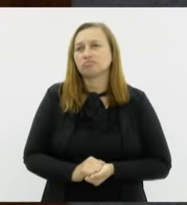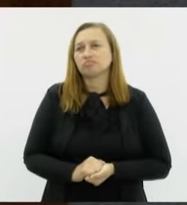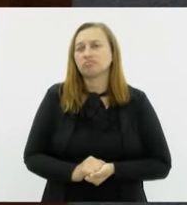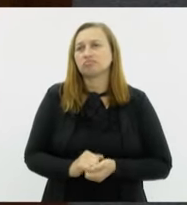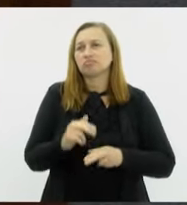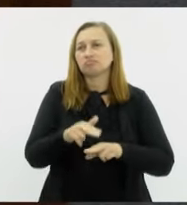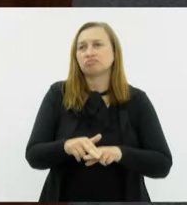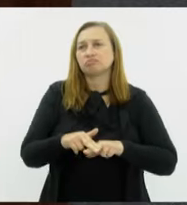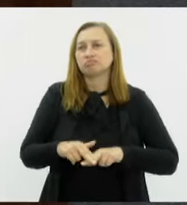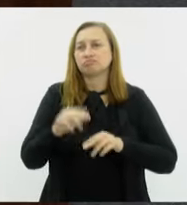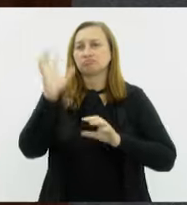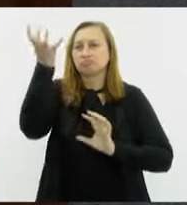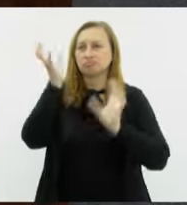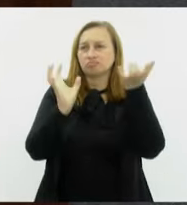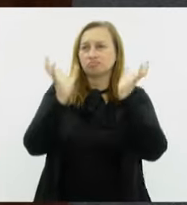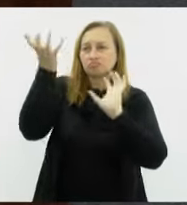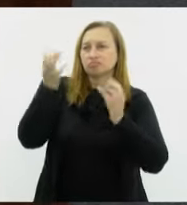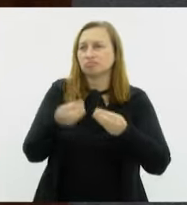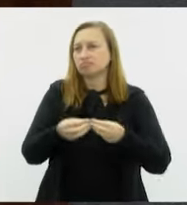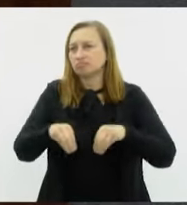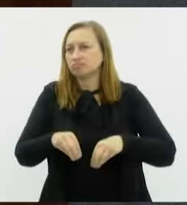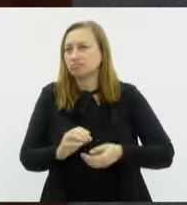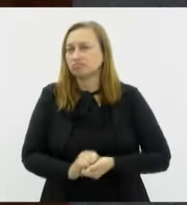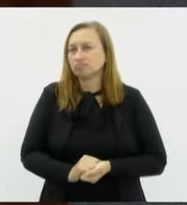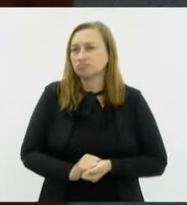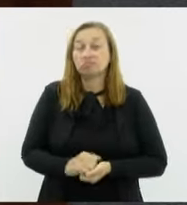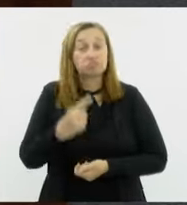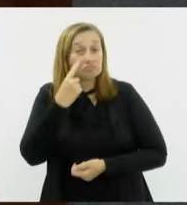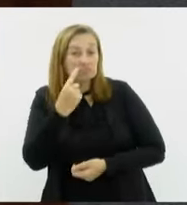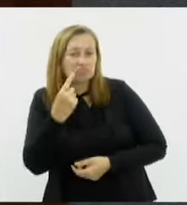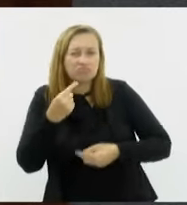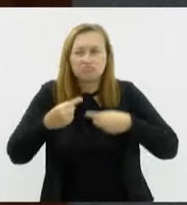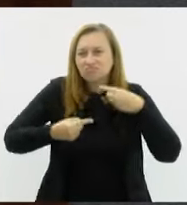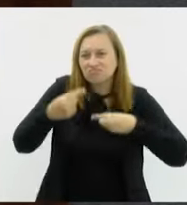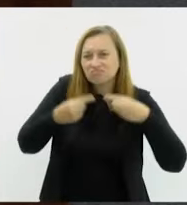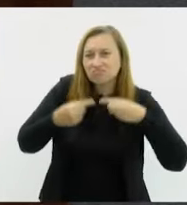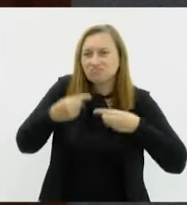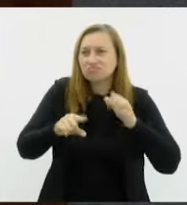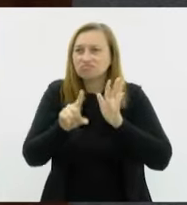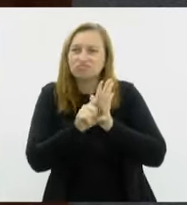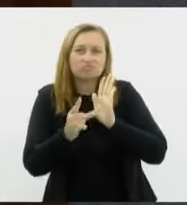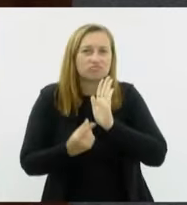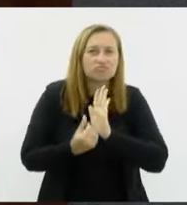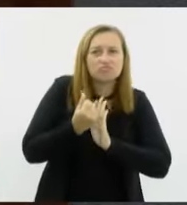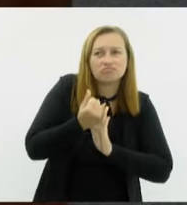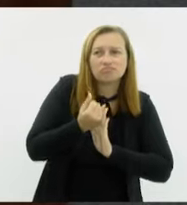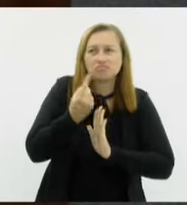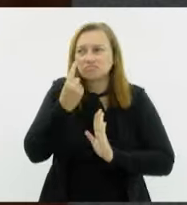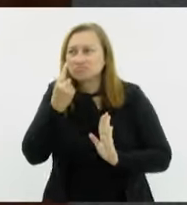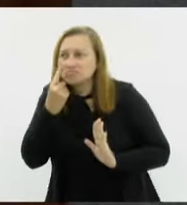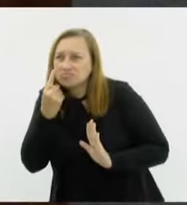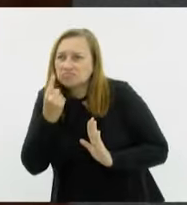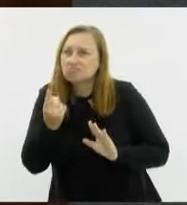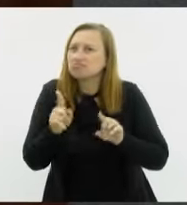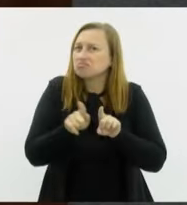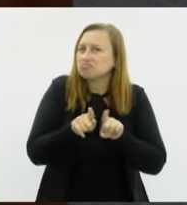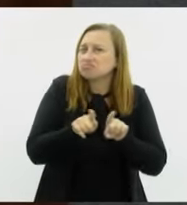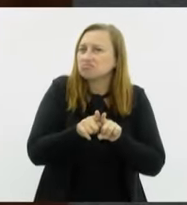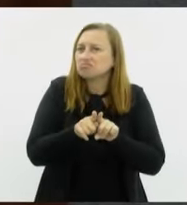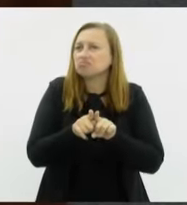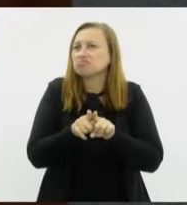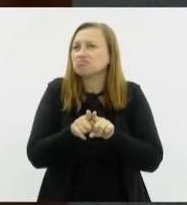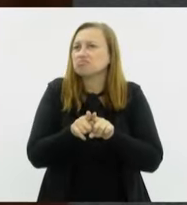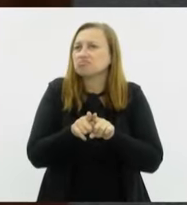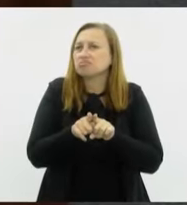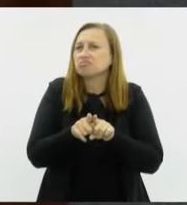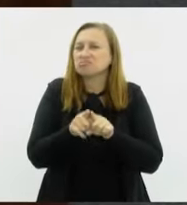climáticos extremos. A gente vê toda a discussão aí da LDO, a gente vê aí, né,